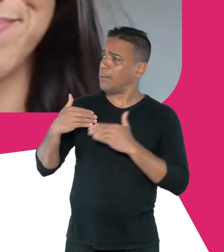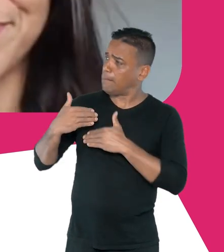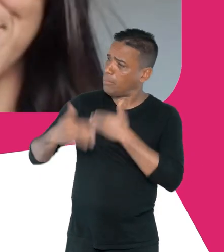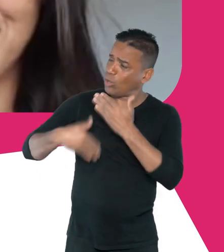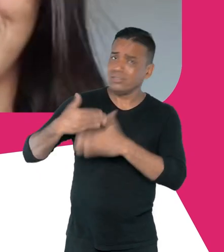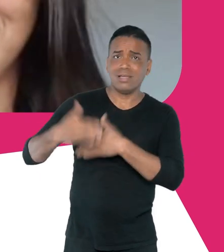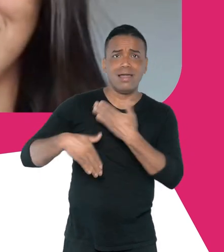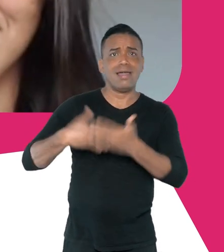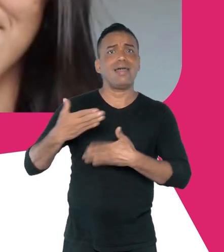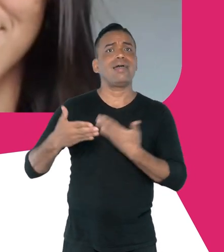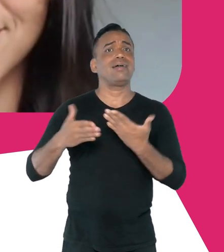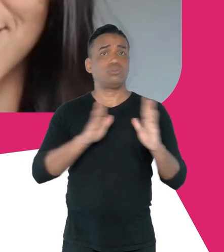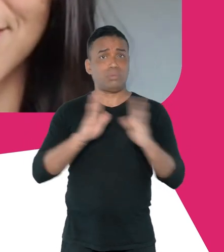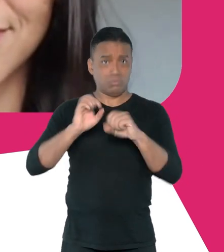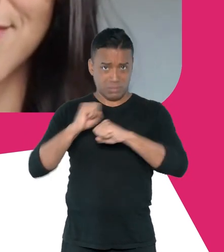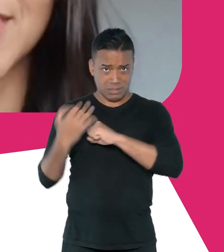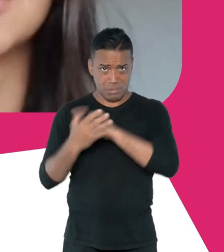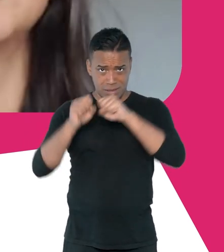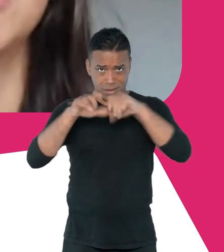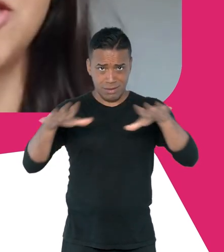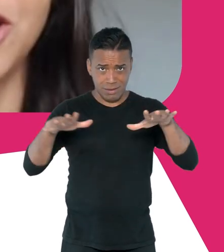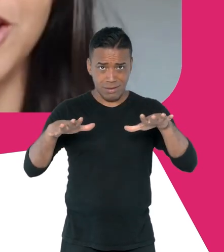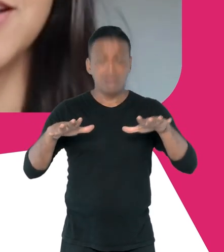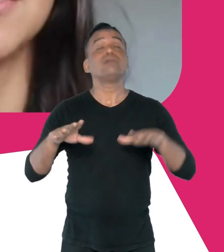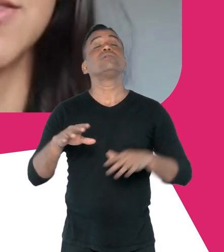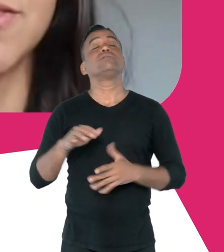processo também durante a pandemia.